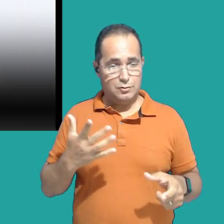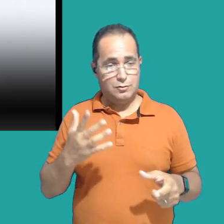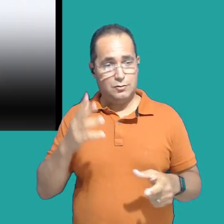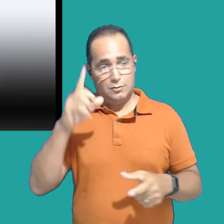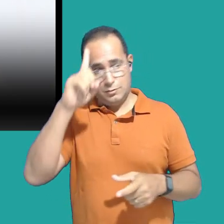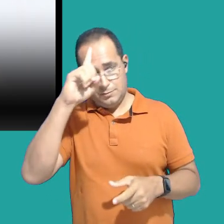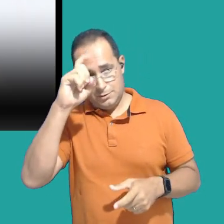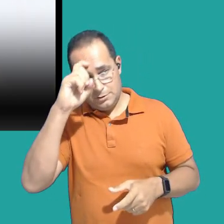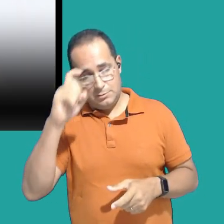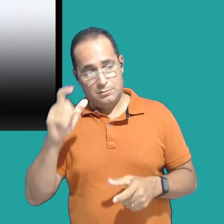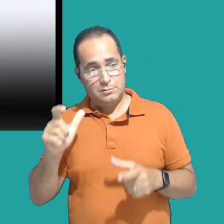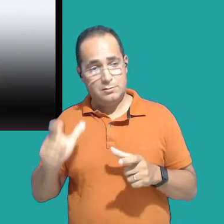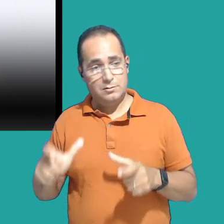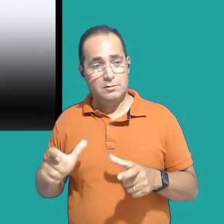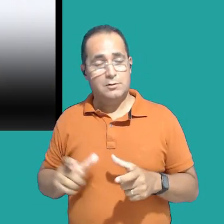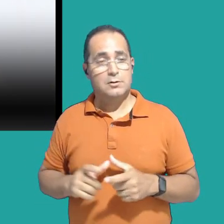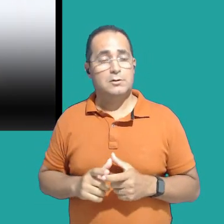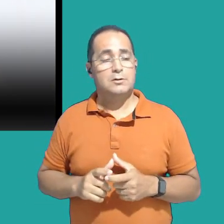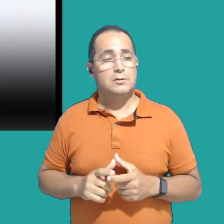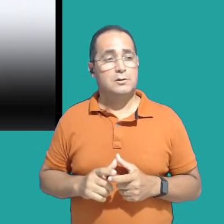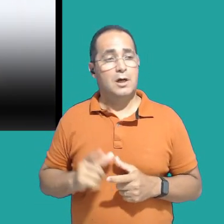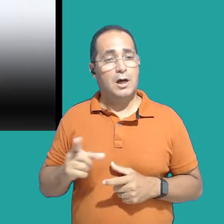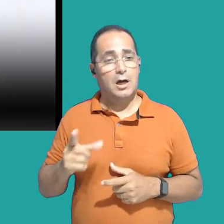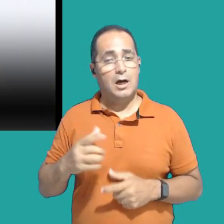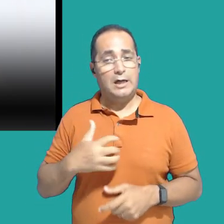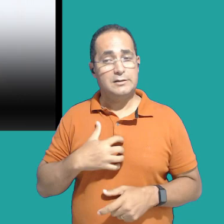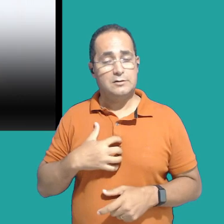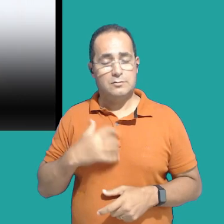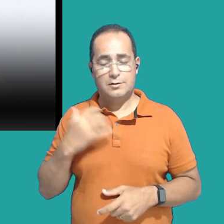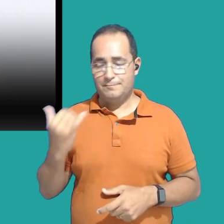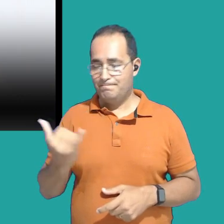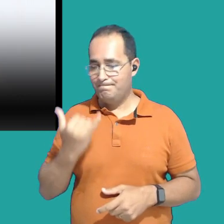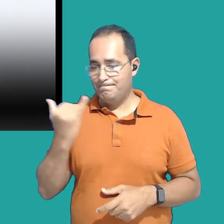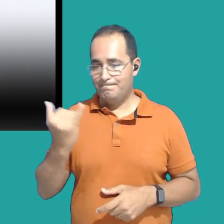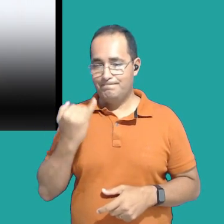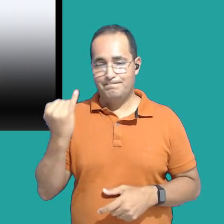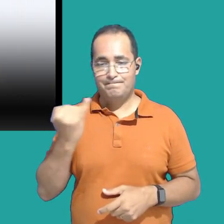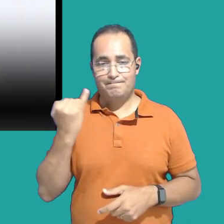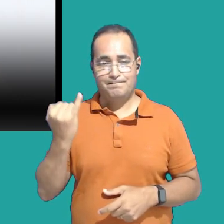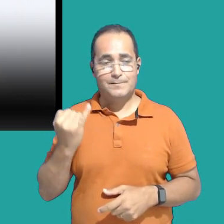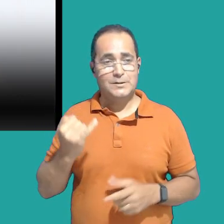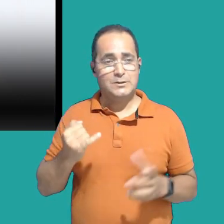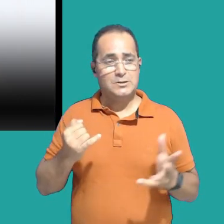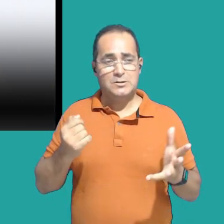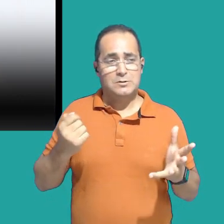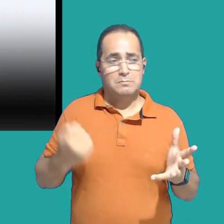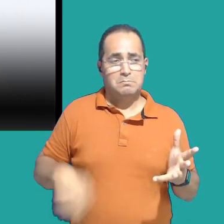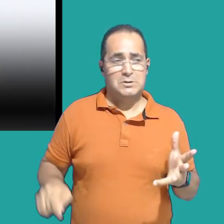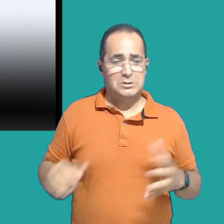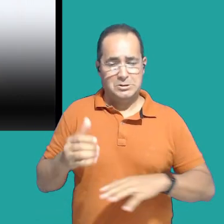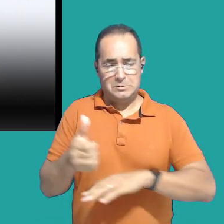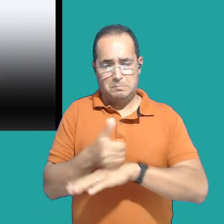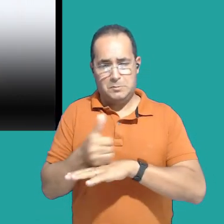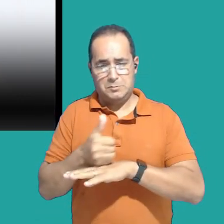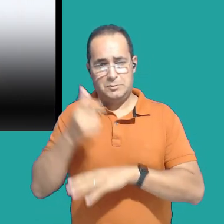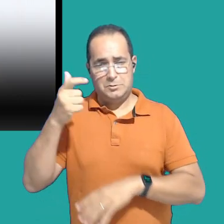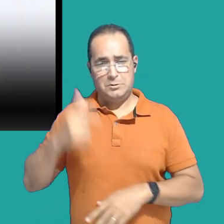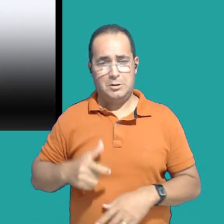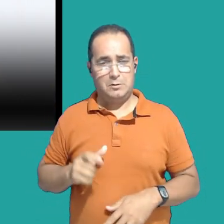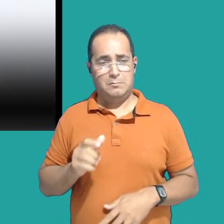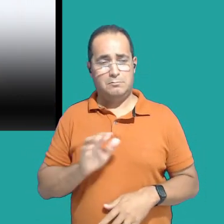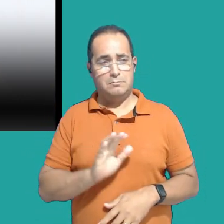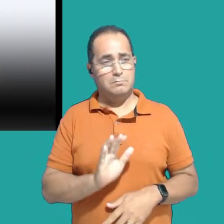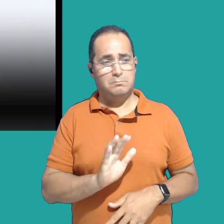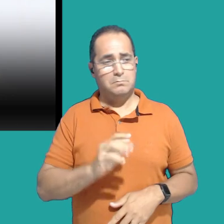hospital, essa questão da atitude é muito importante. Não precisa ser um profissional, né?